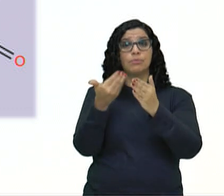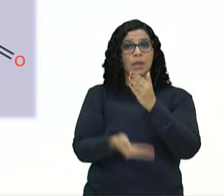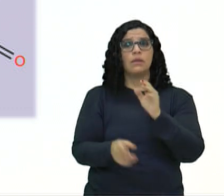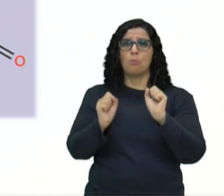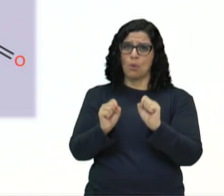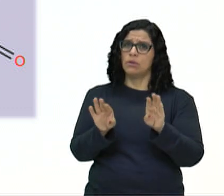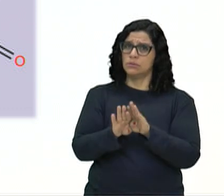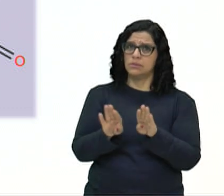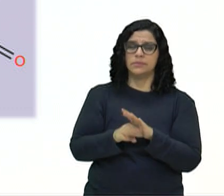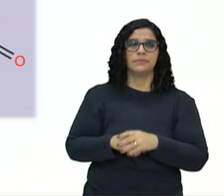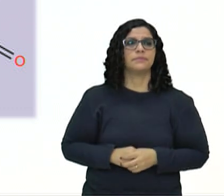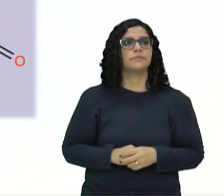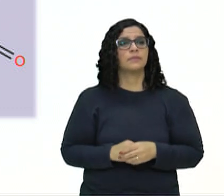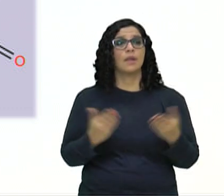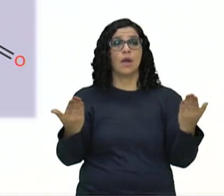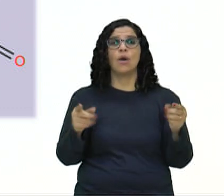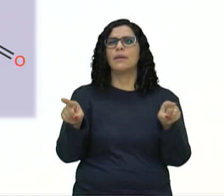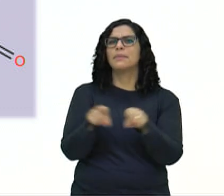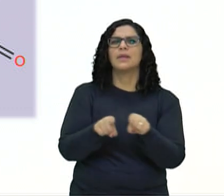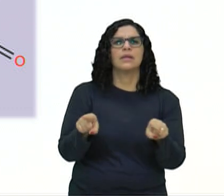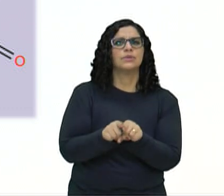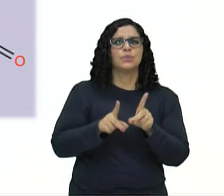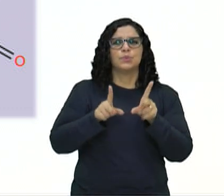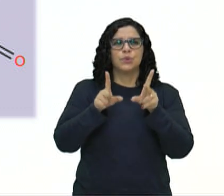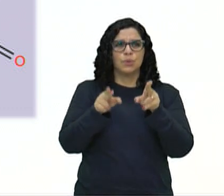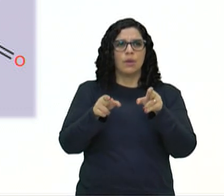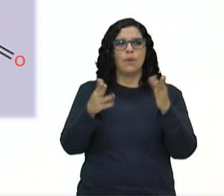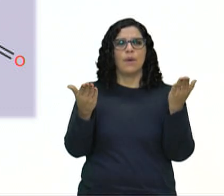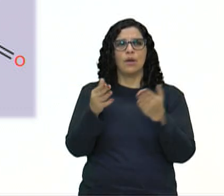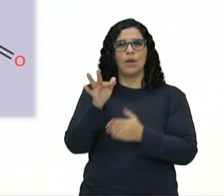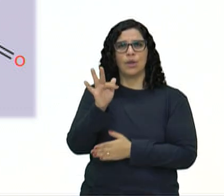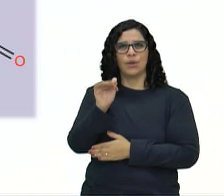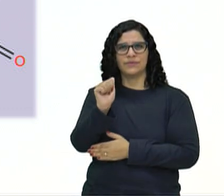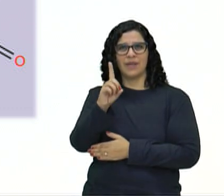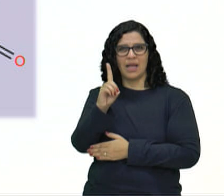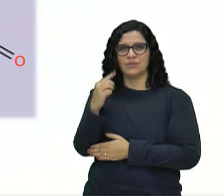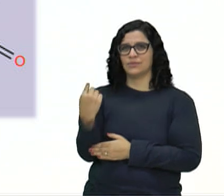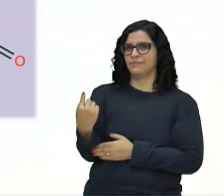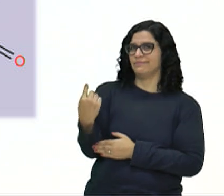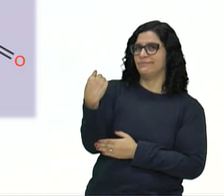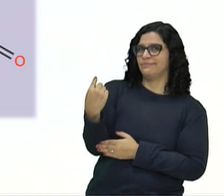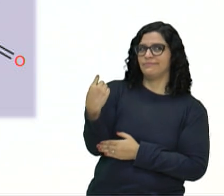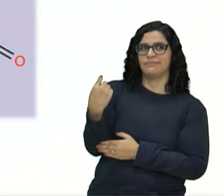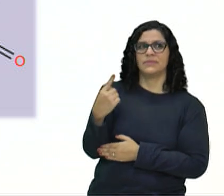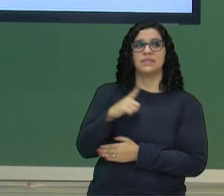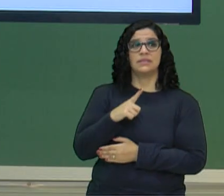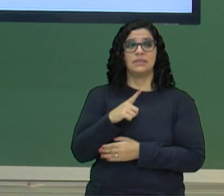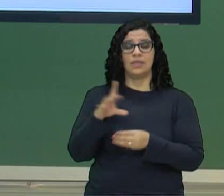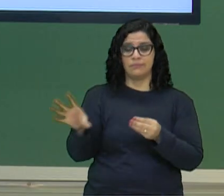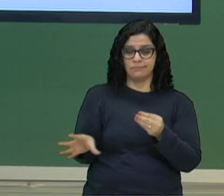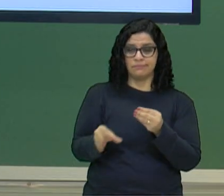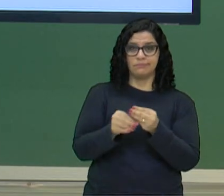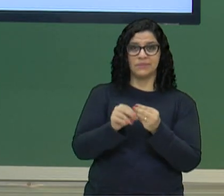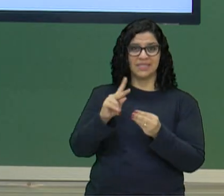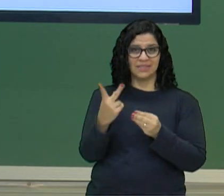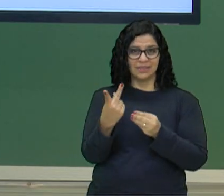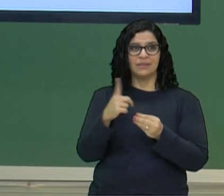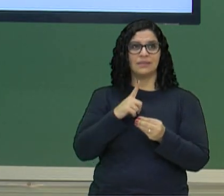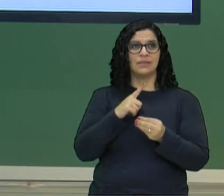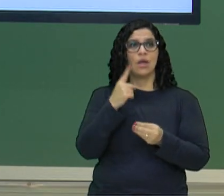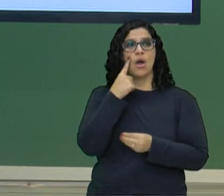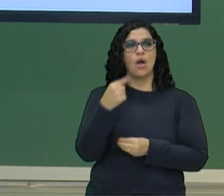hidrogênio. Mesma coisa, o FAD, olha aqui, ó, o FAD pode ganhar hidrogênios.